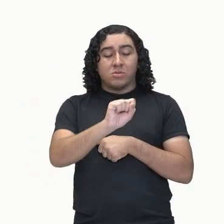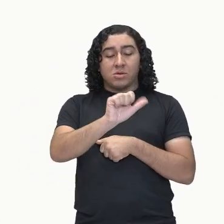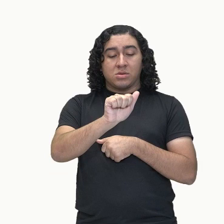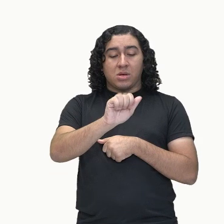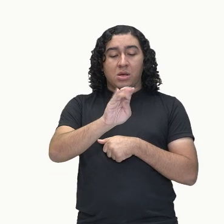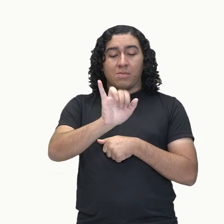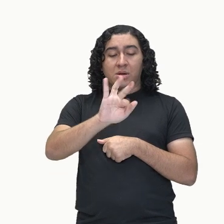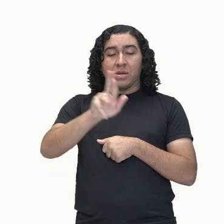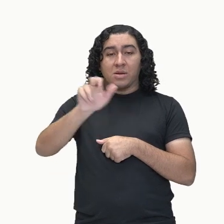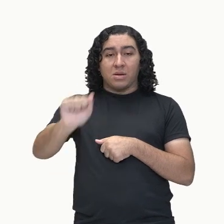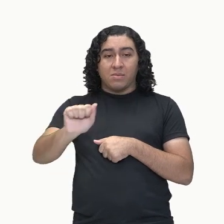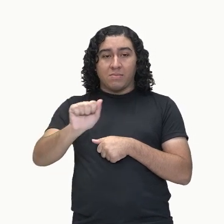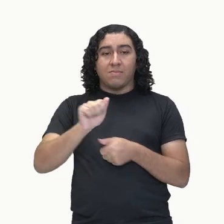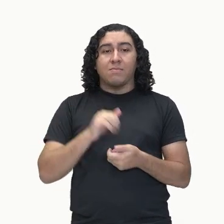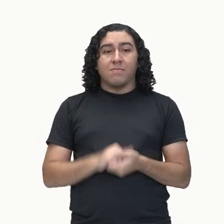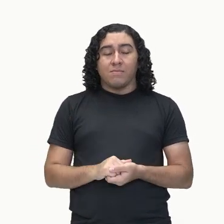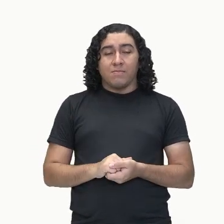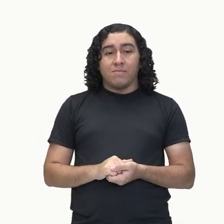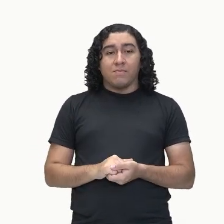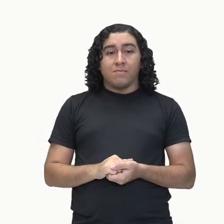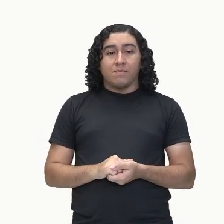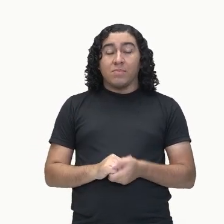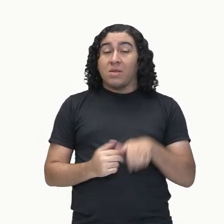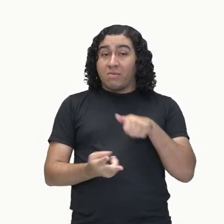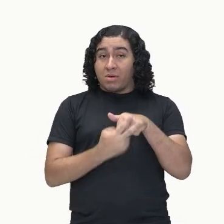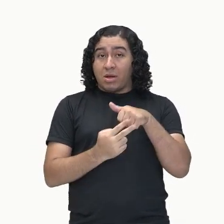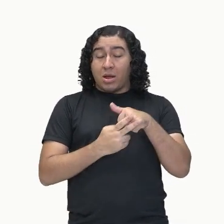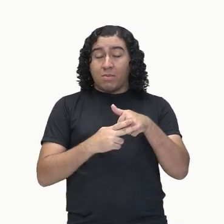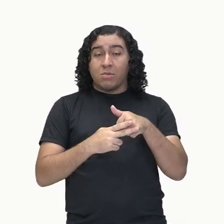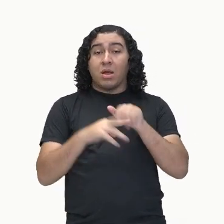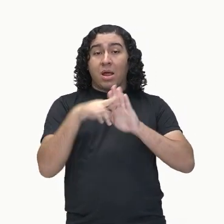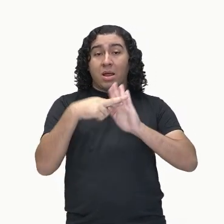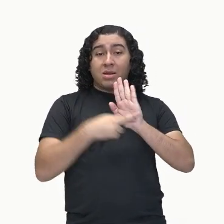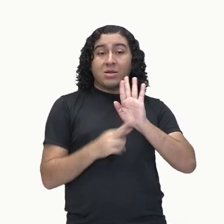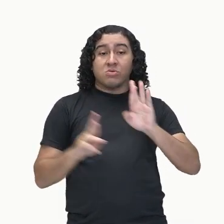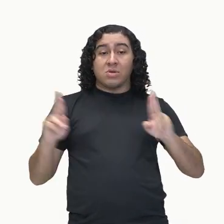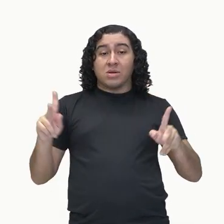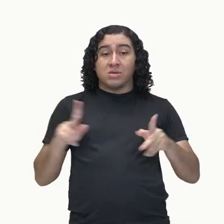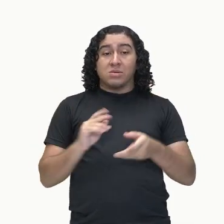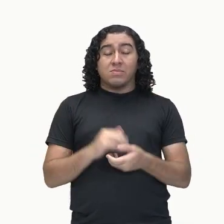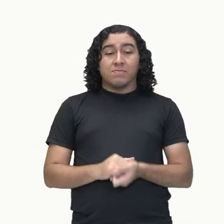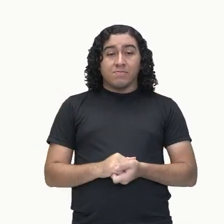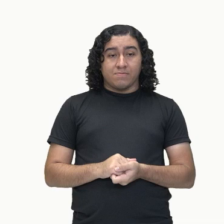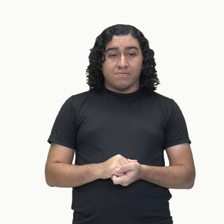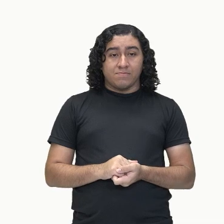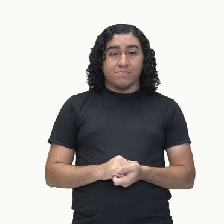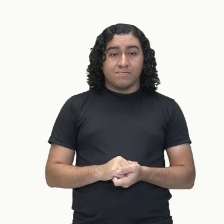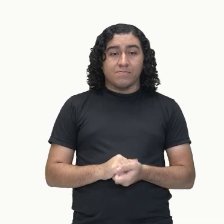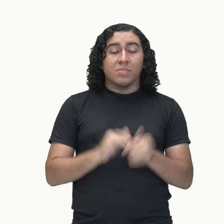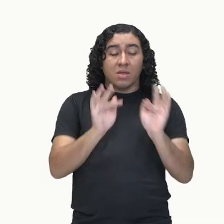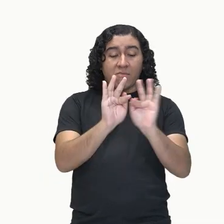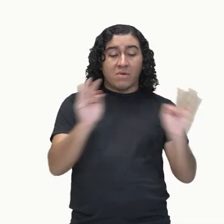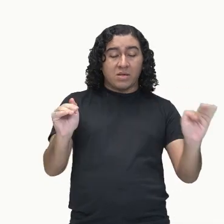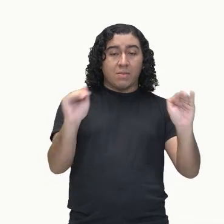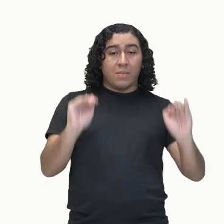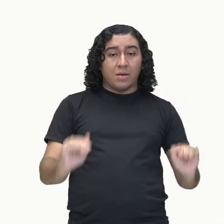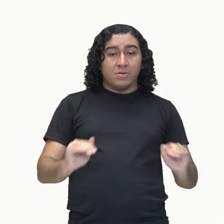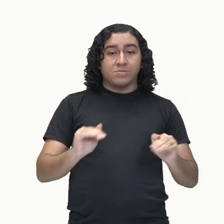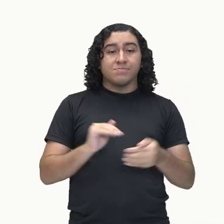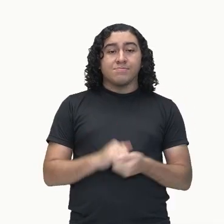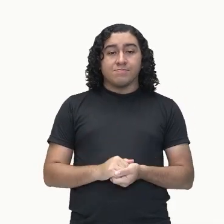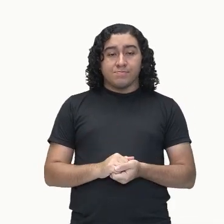do R aqui ó né é um verbo irregular quas estar teatro